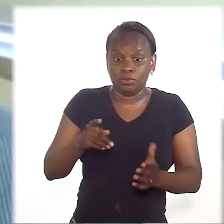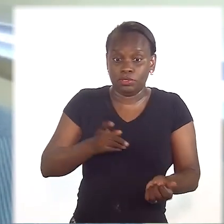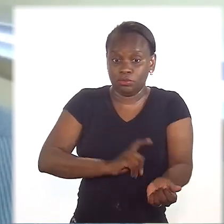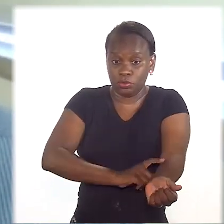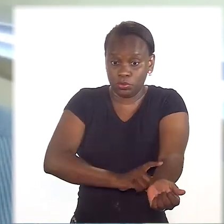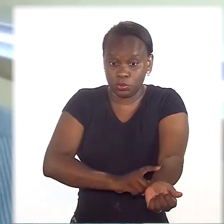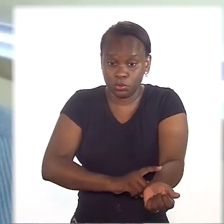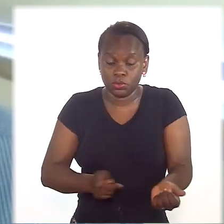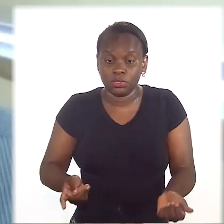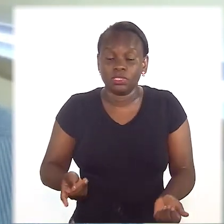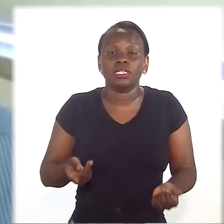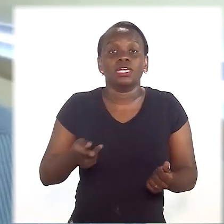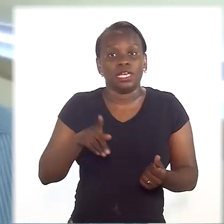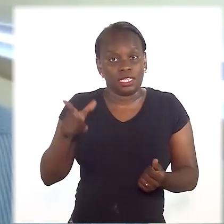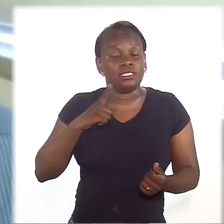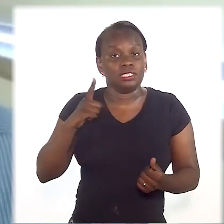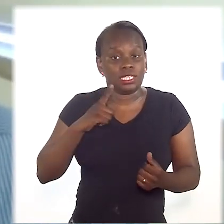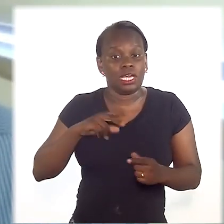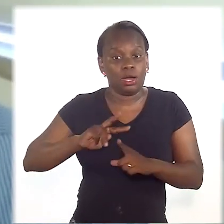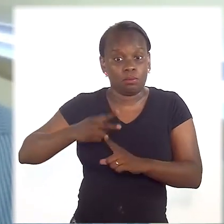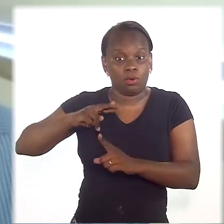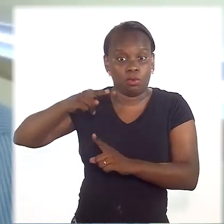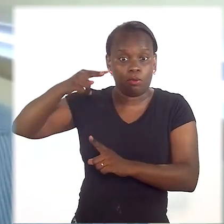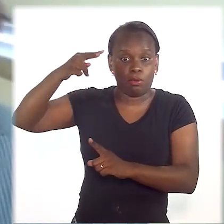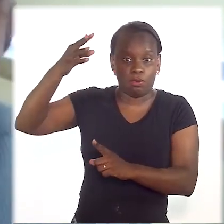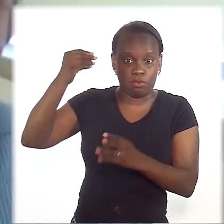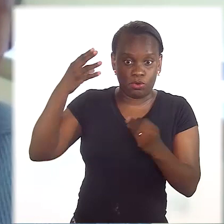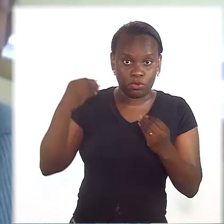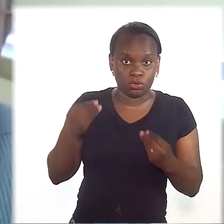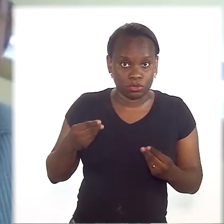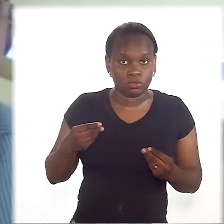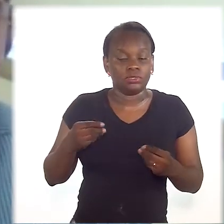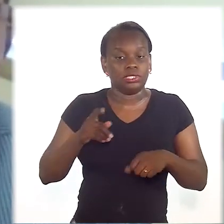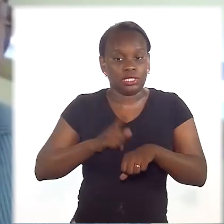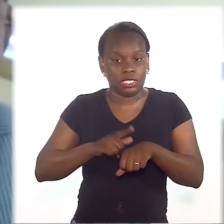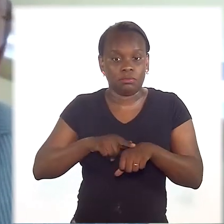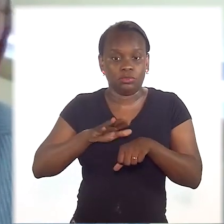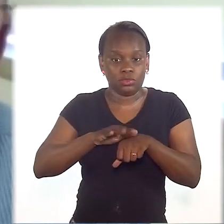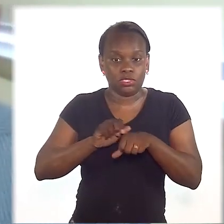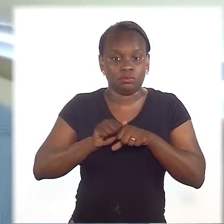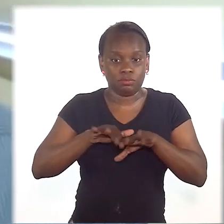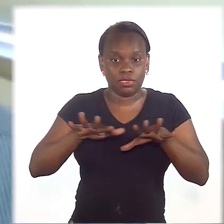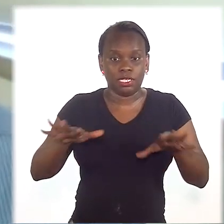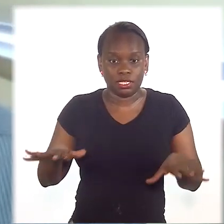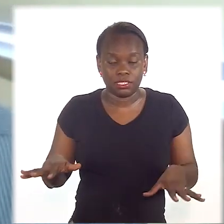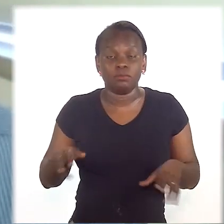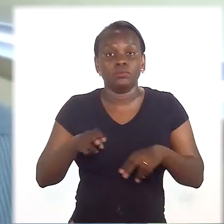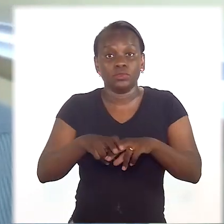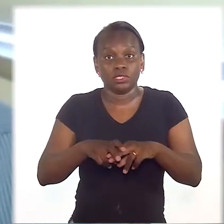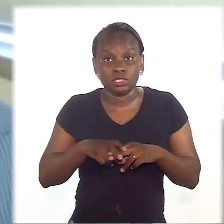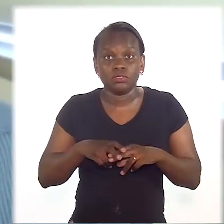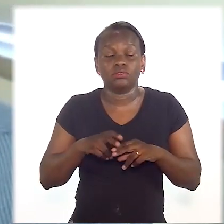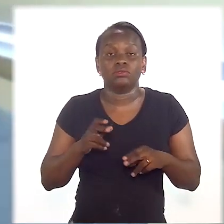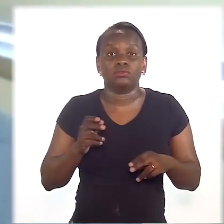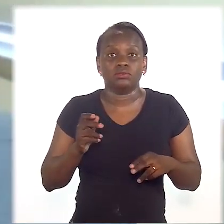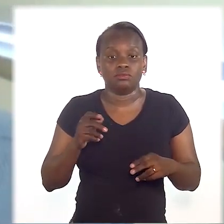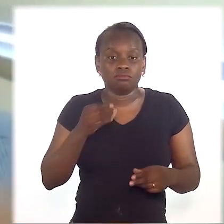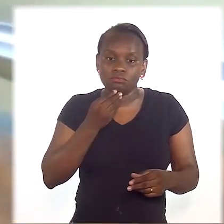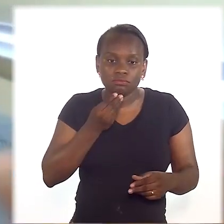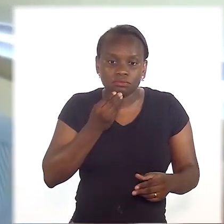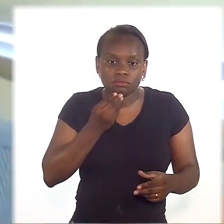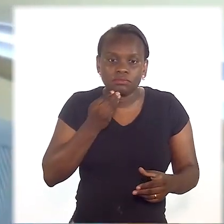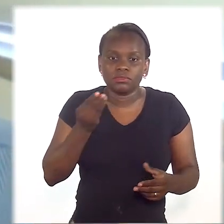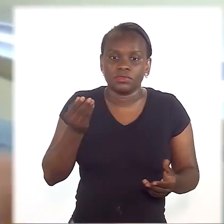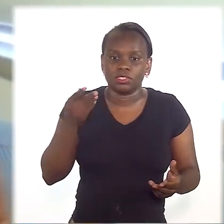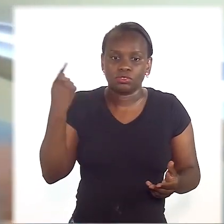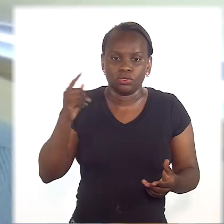sistema nervoso central, elas tiveram aumentos consideráveis durante a pandemia, em função,